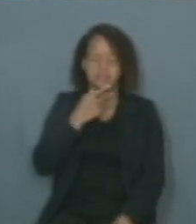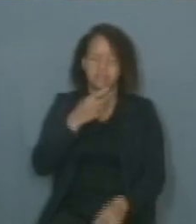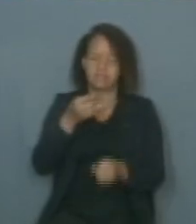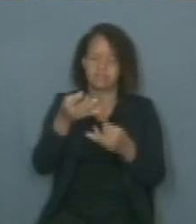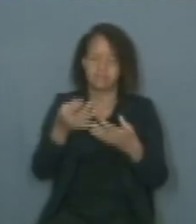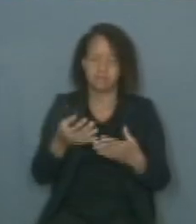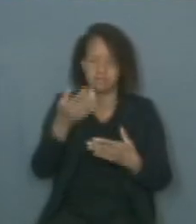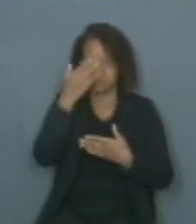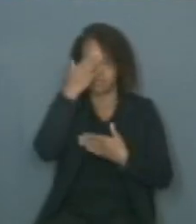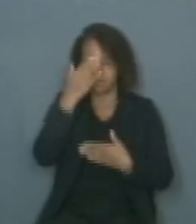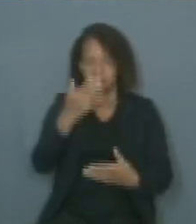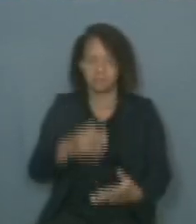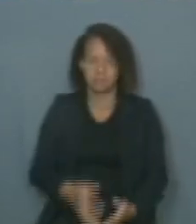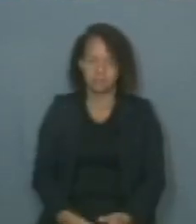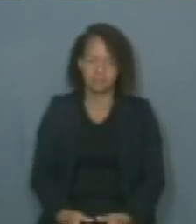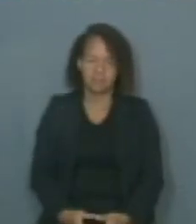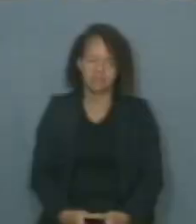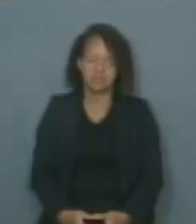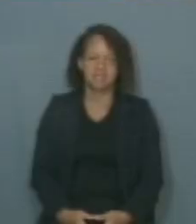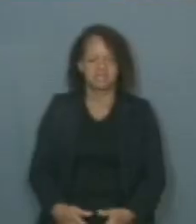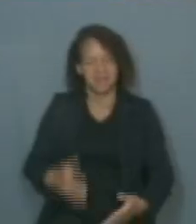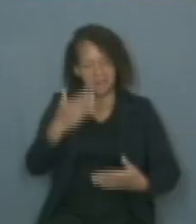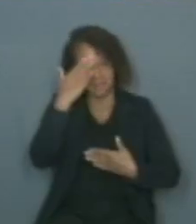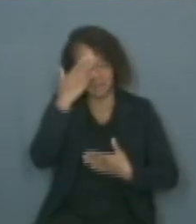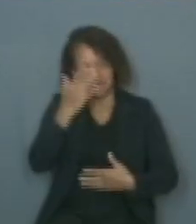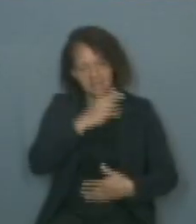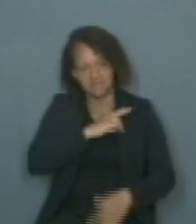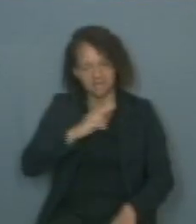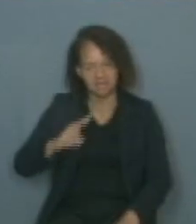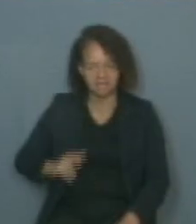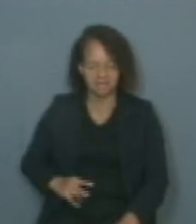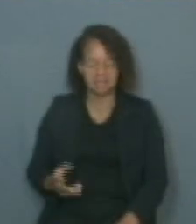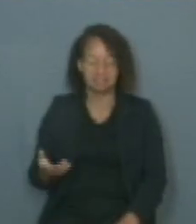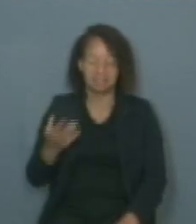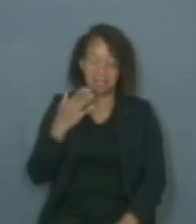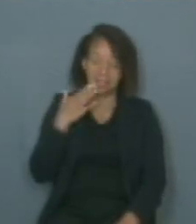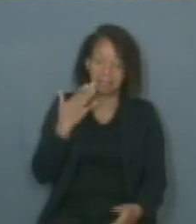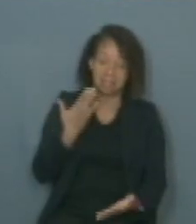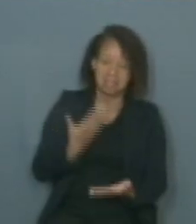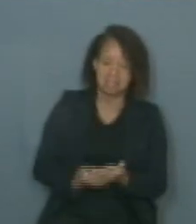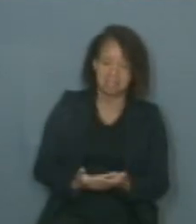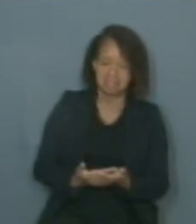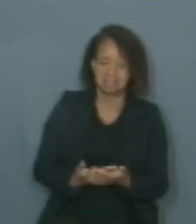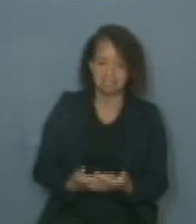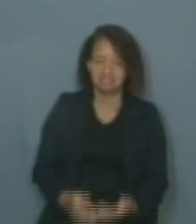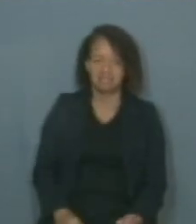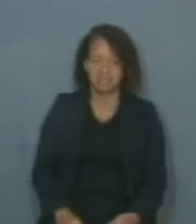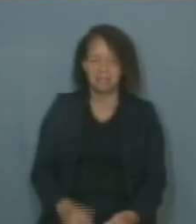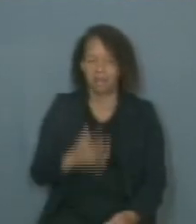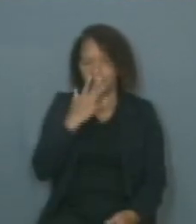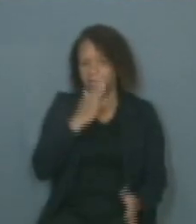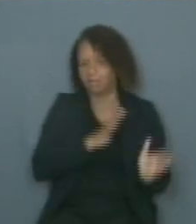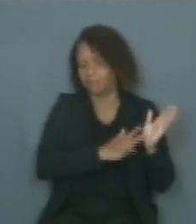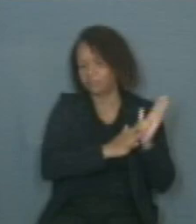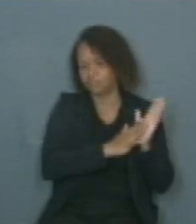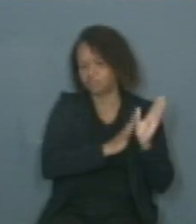eu tinha a dizer. Obrigado, vereador. Muito obrigado, vereador. É impressionante, né? É muita